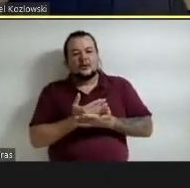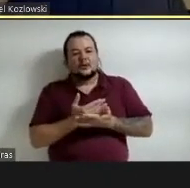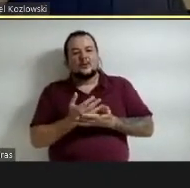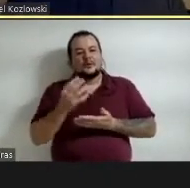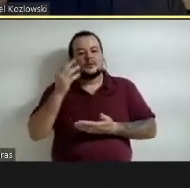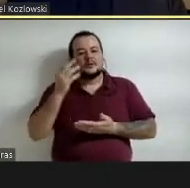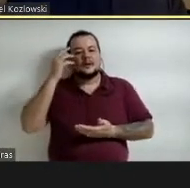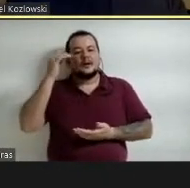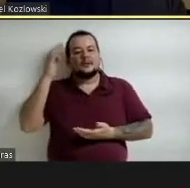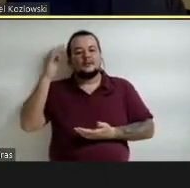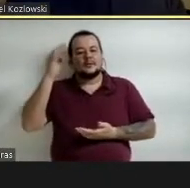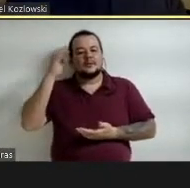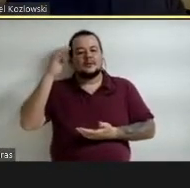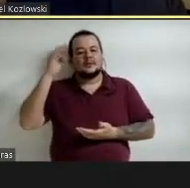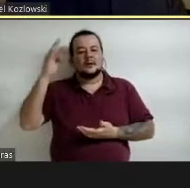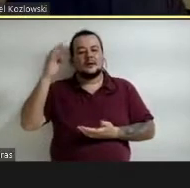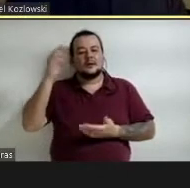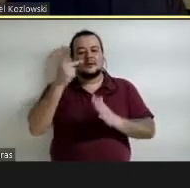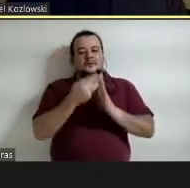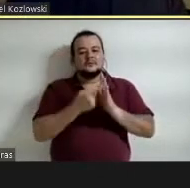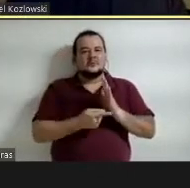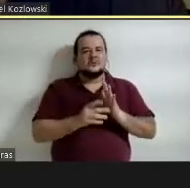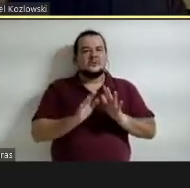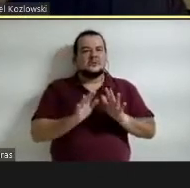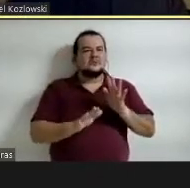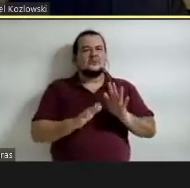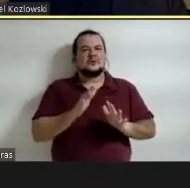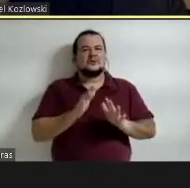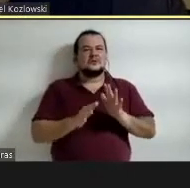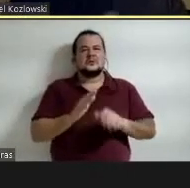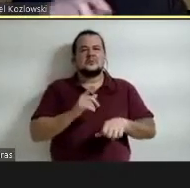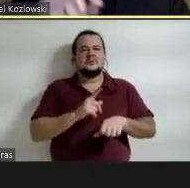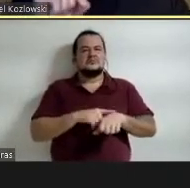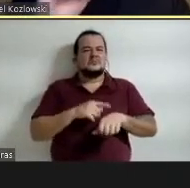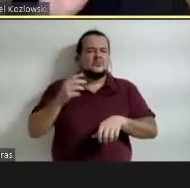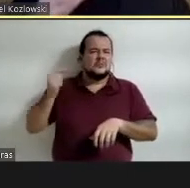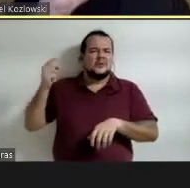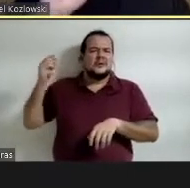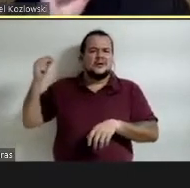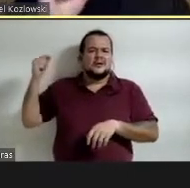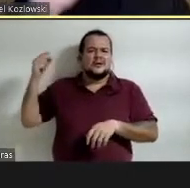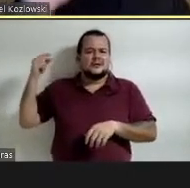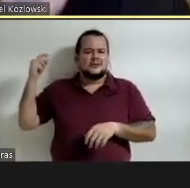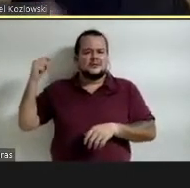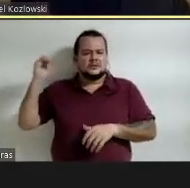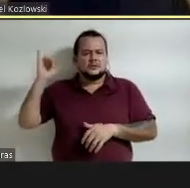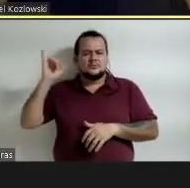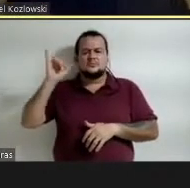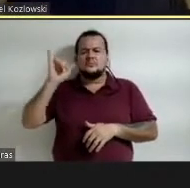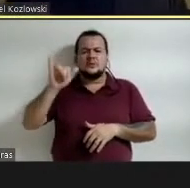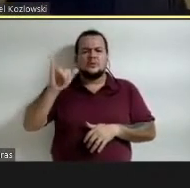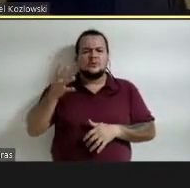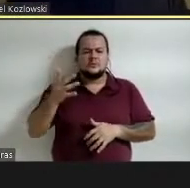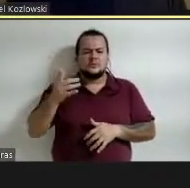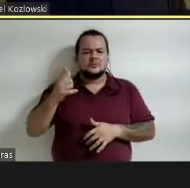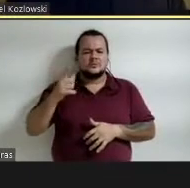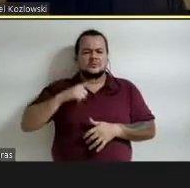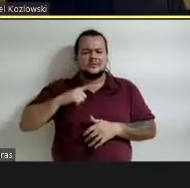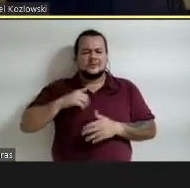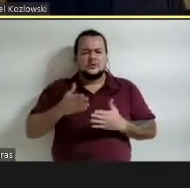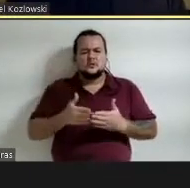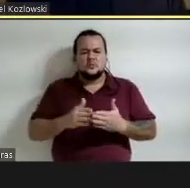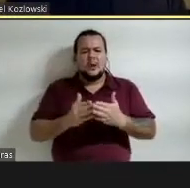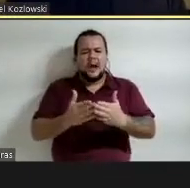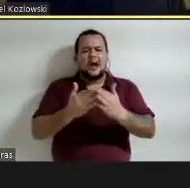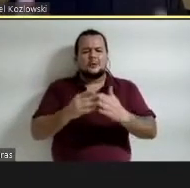projeto por volta da época que o Concorde e os voos transatlânticos